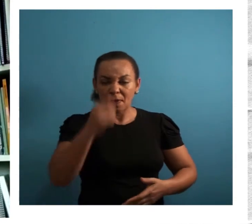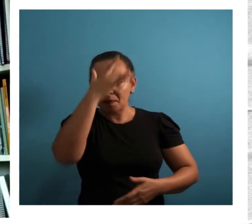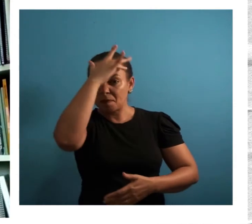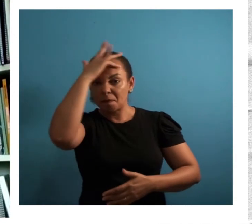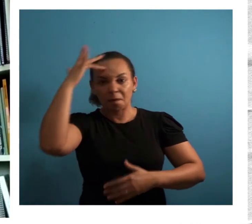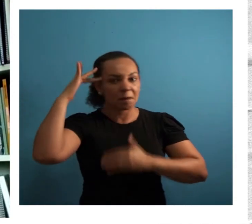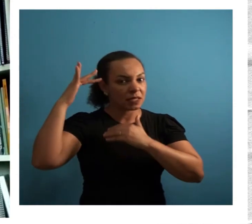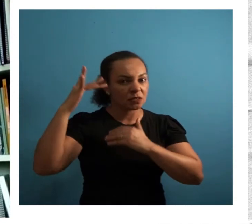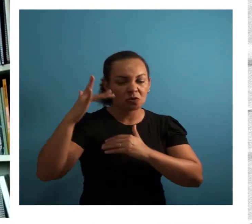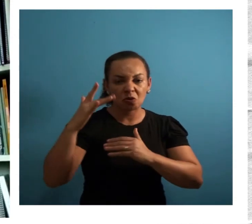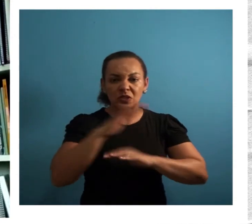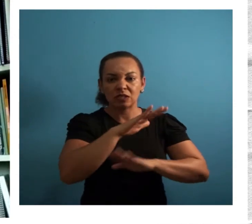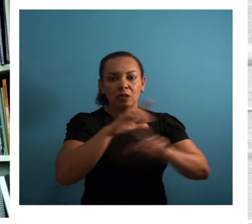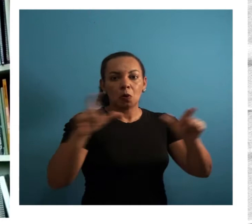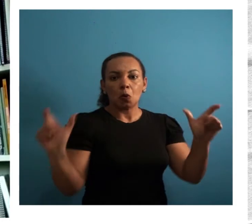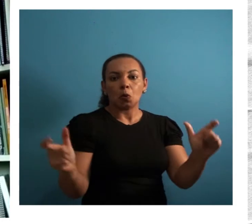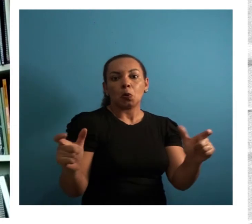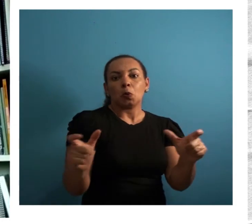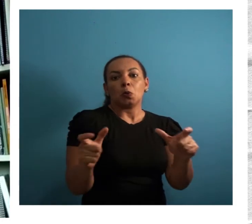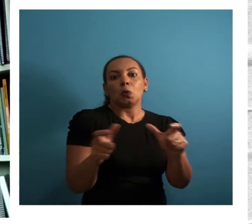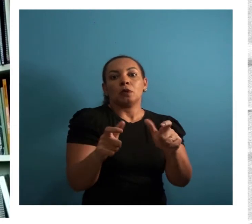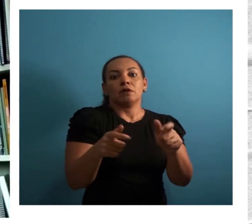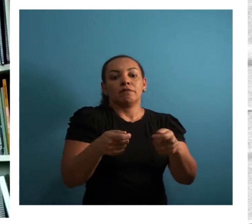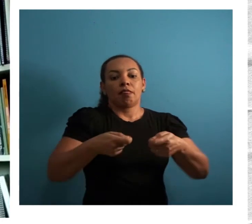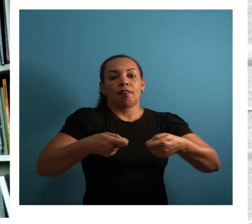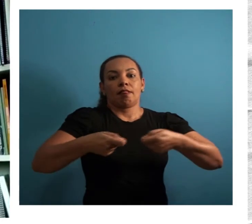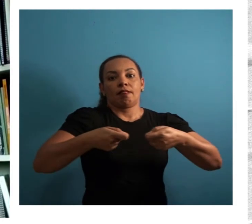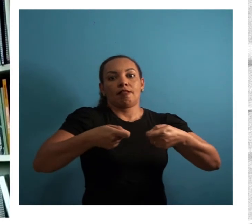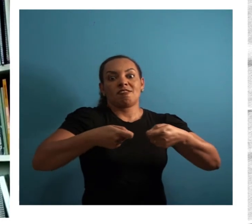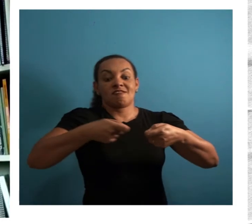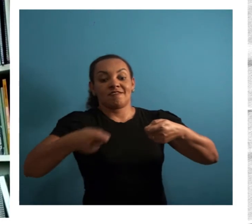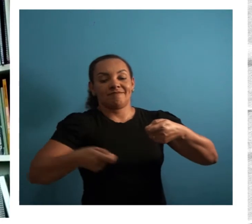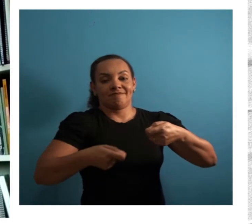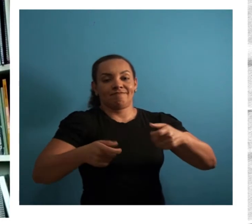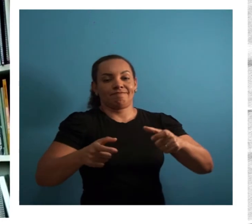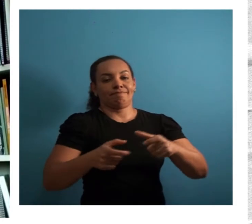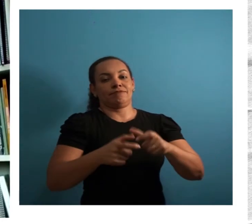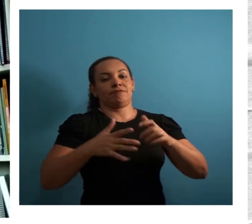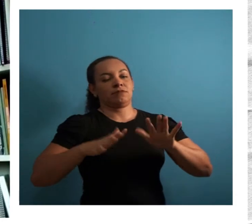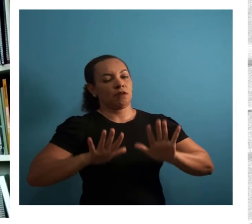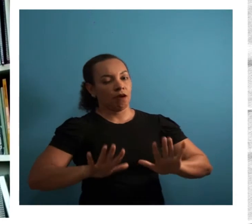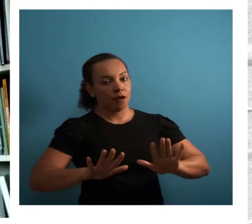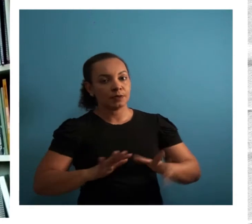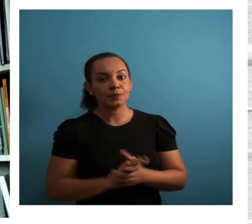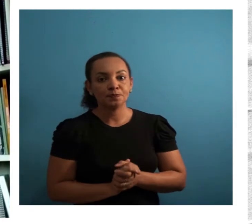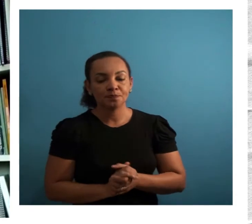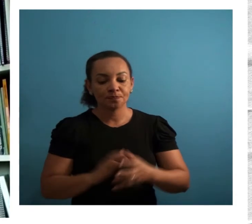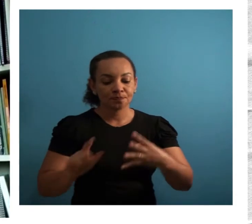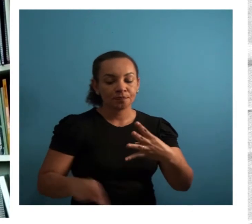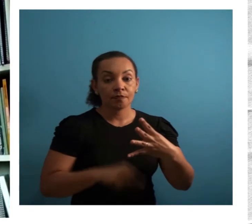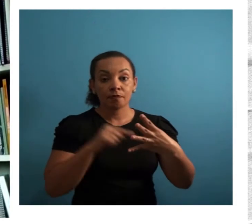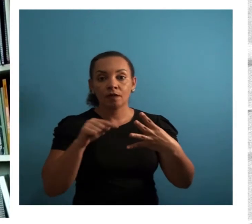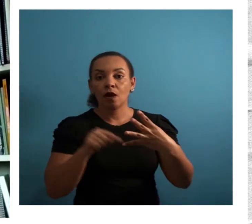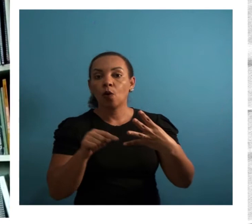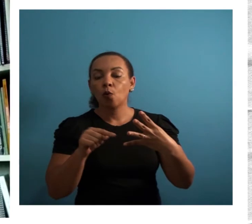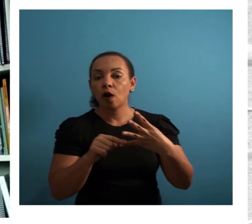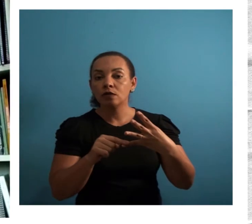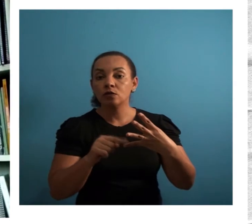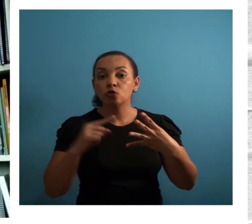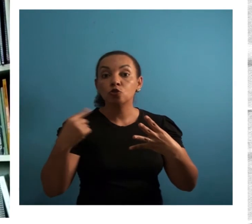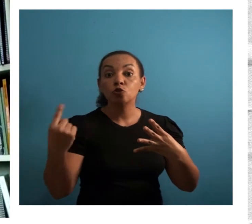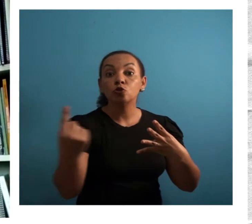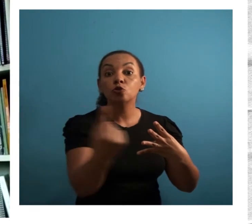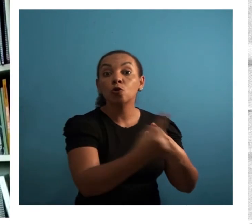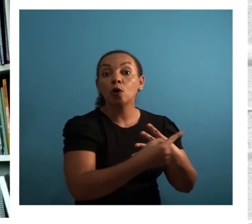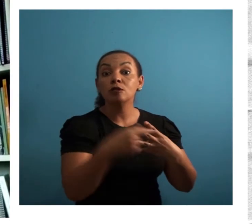visando diminuir as tensões sociais em quarto lugar devemos integrar todas as lutas